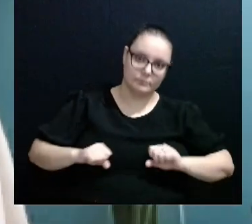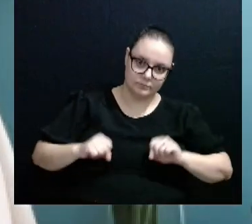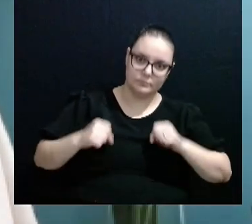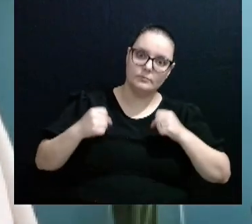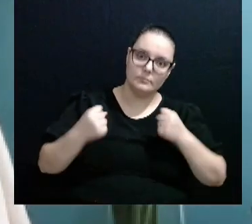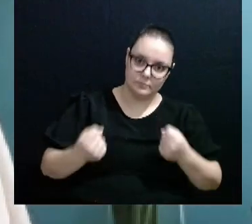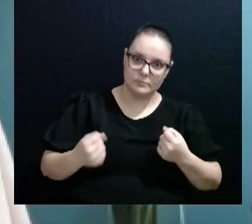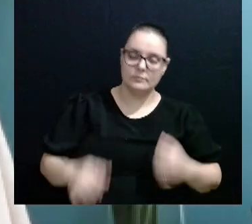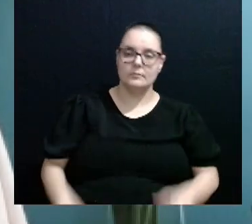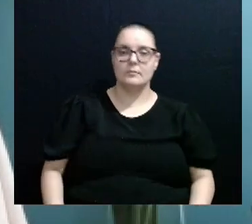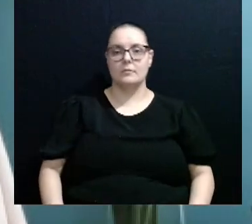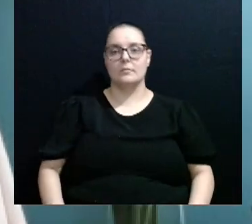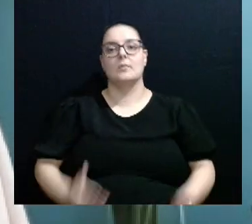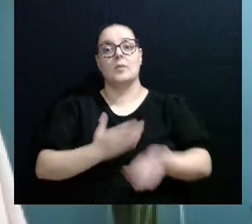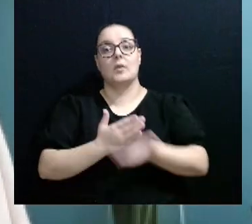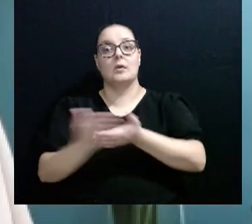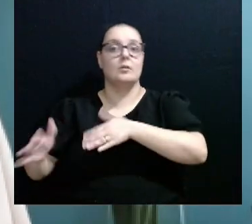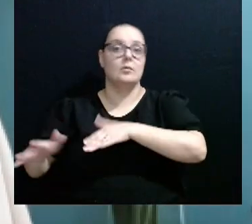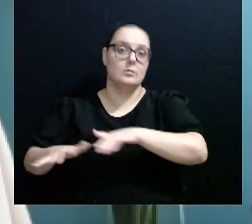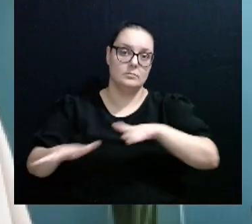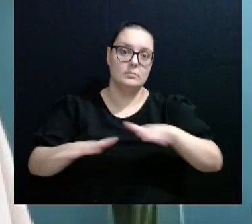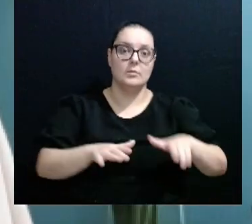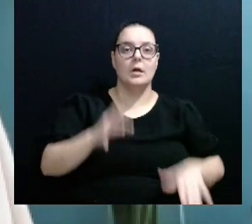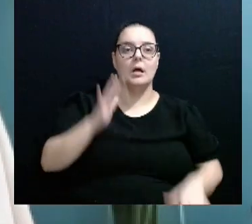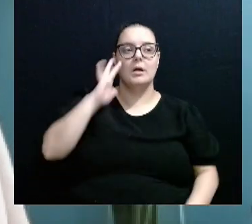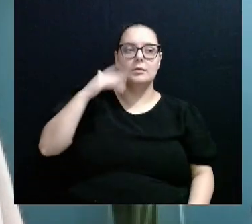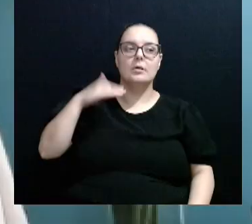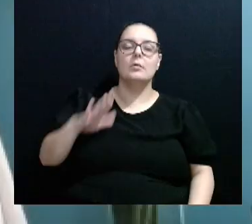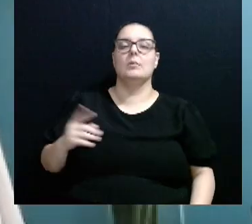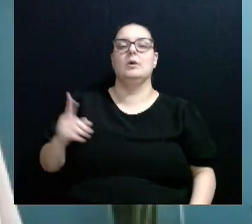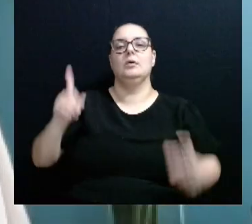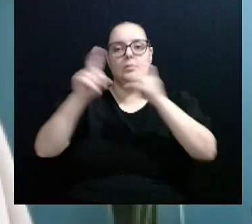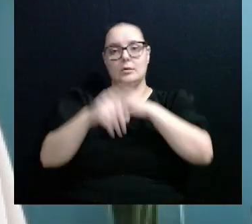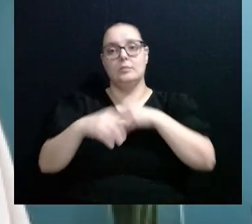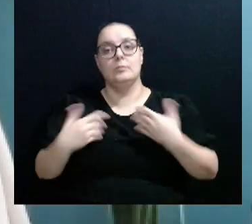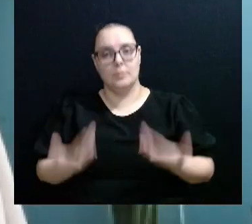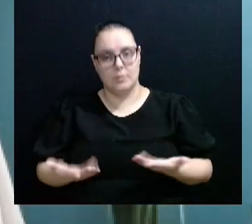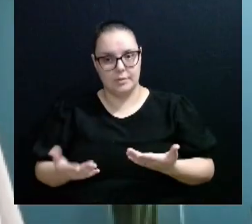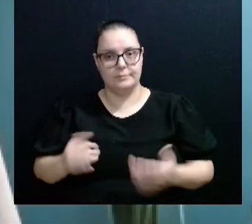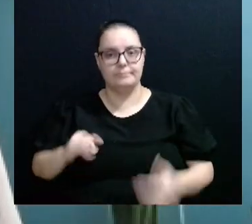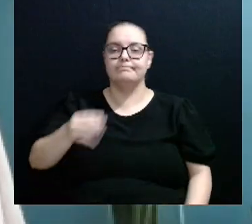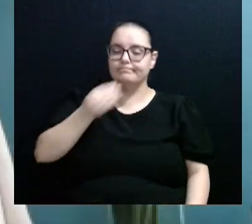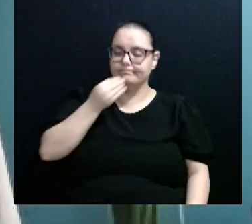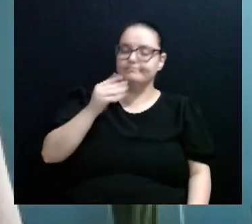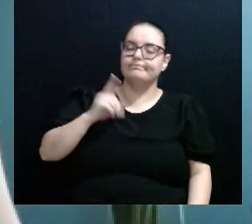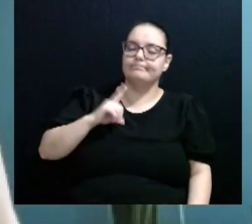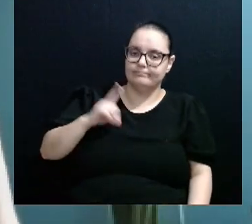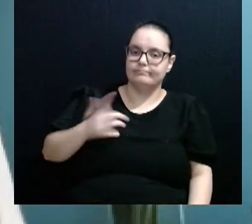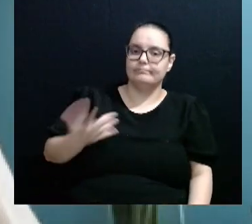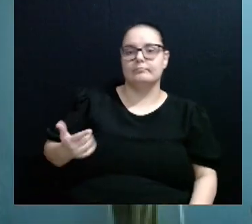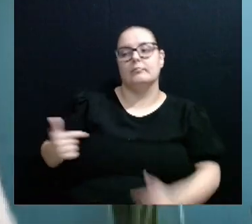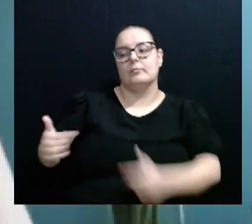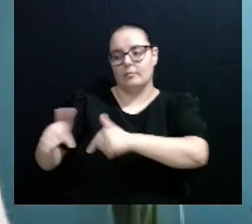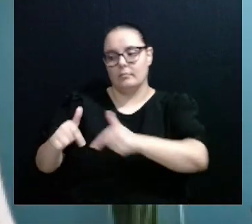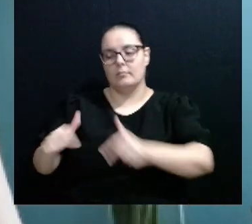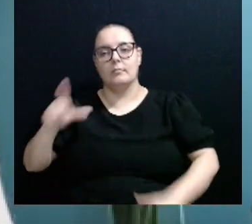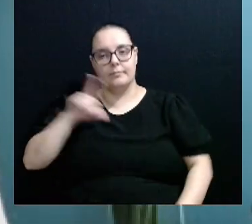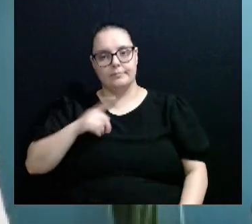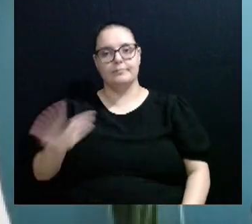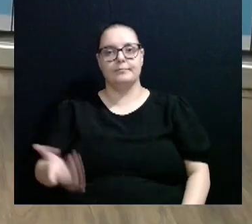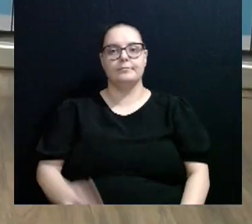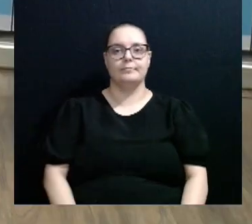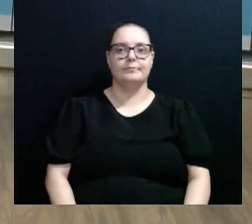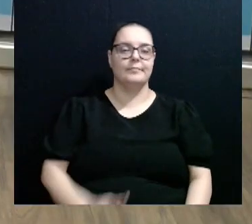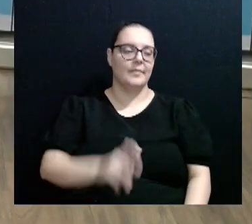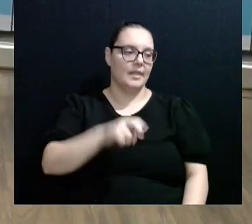esse movimento, eu diria que é o mais difícil, porque a oportunidade, ela existe, o mercado está aquecido. Renata, para quem está